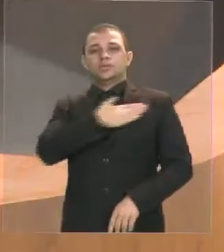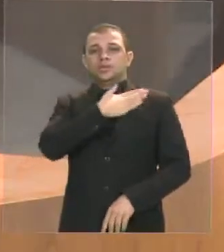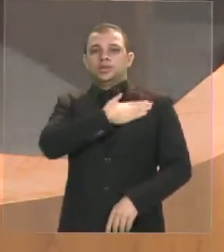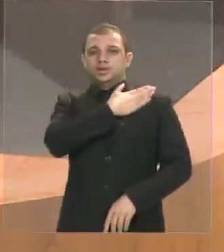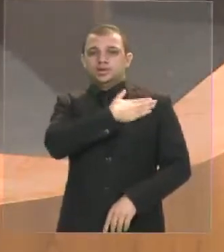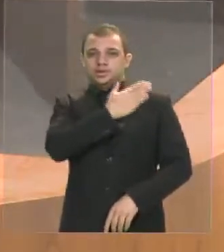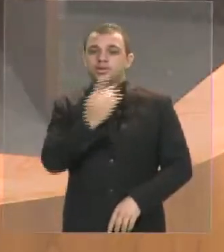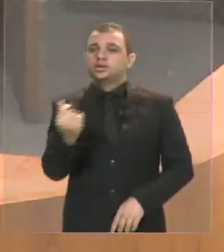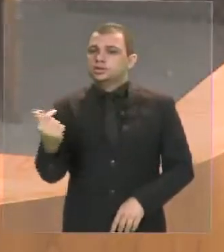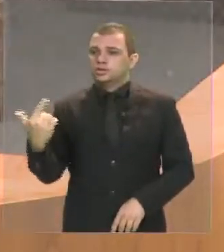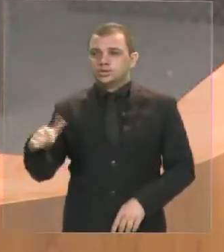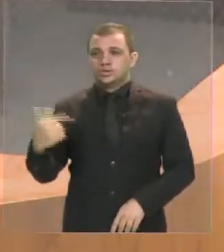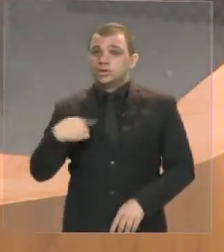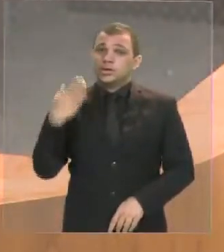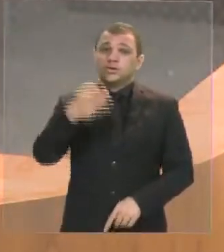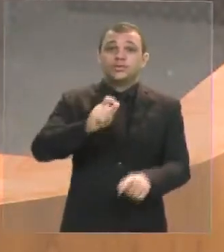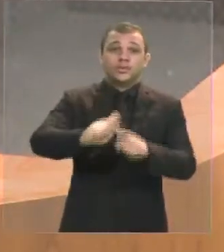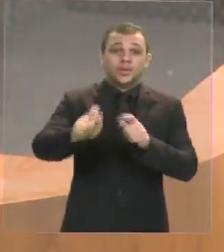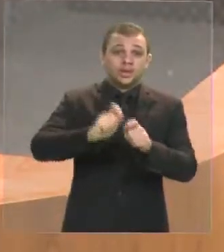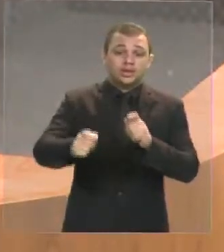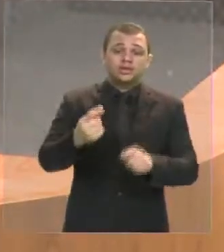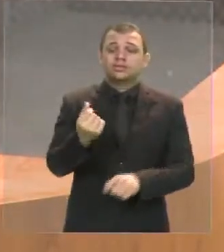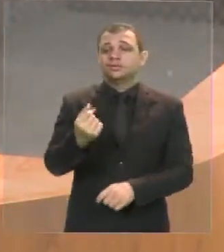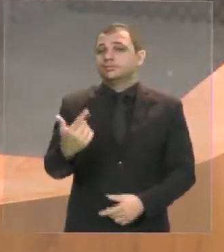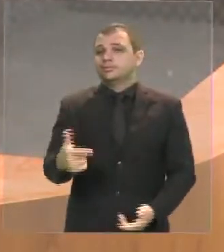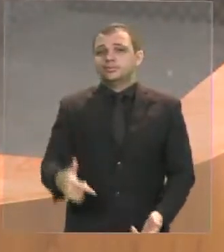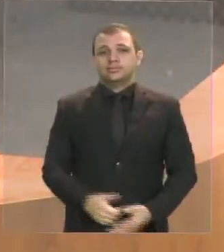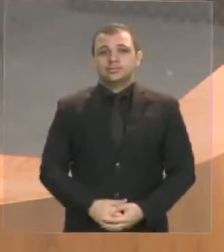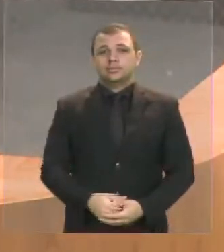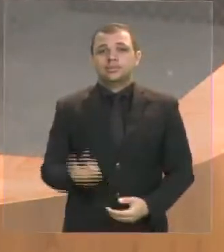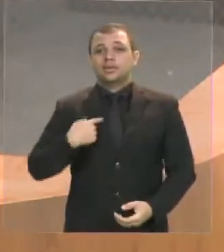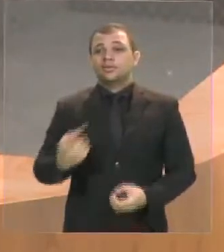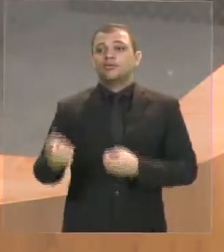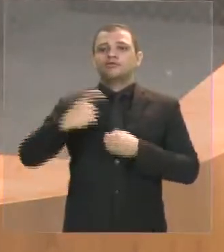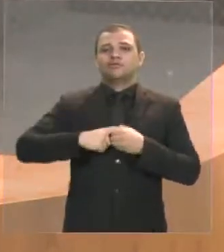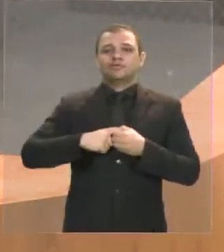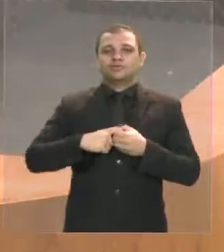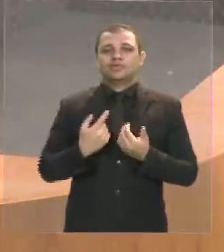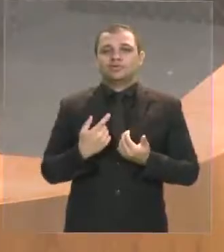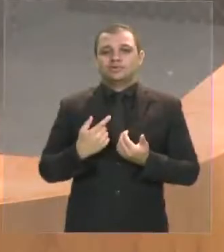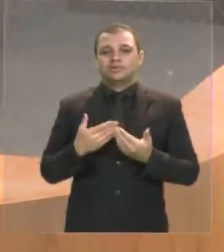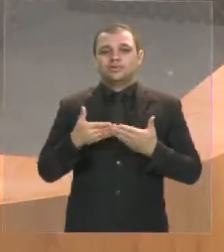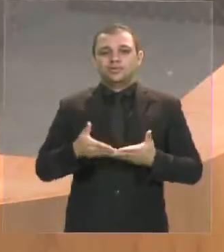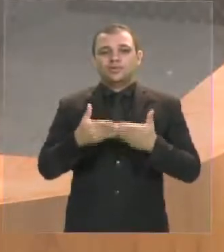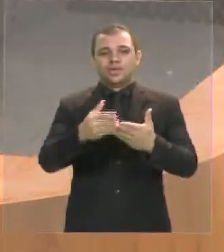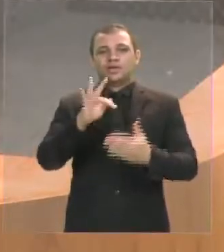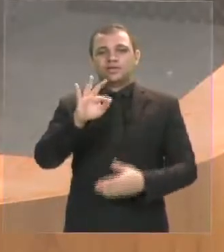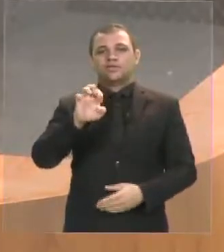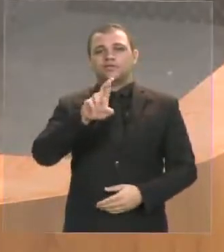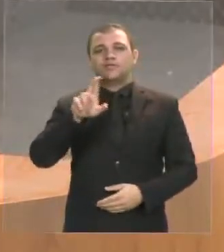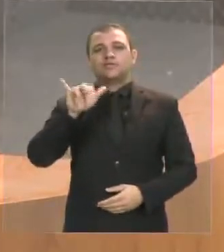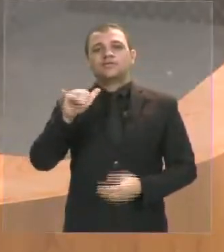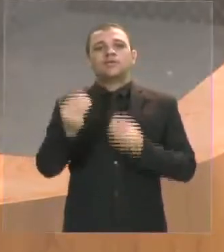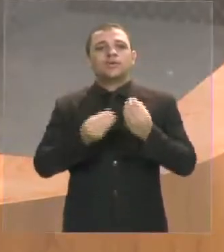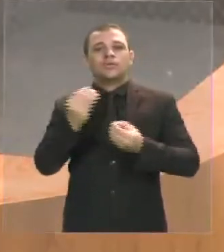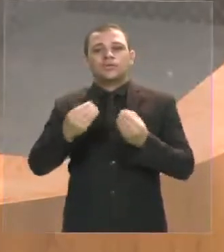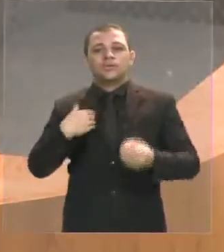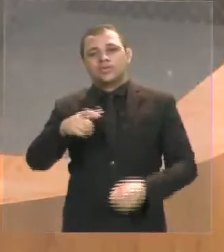dinheiro. Sabe como é que foi que eu fiz para poder voltar de ferro, deputado? Eu tive que passar meu cartão de